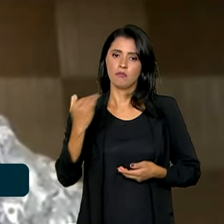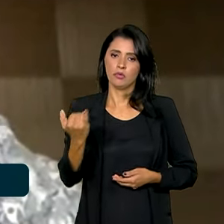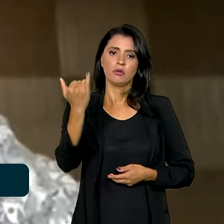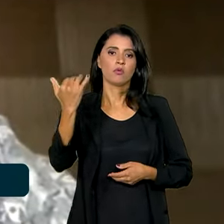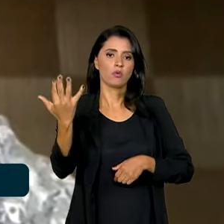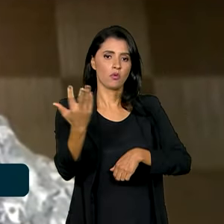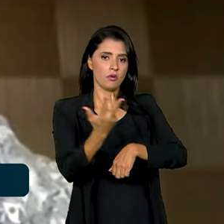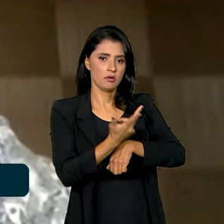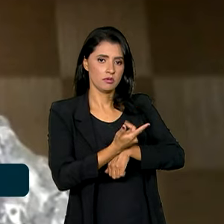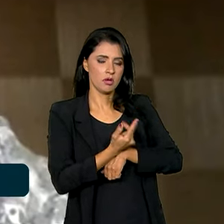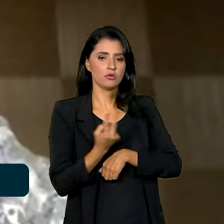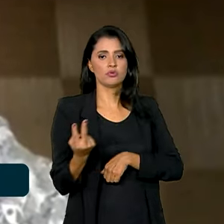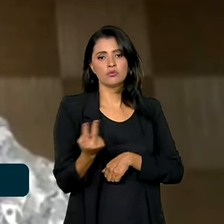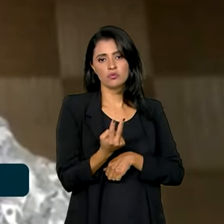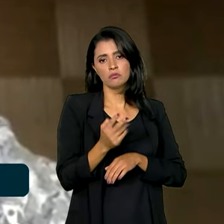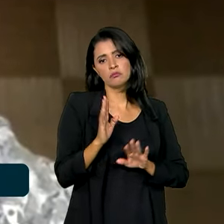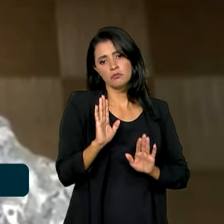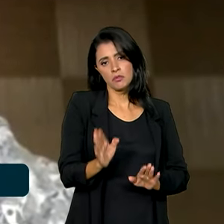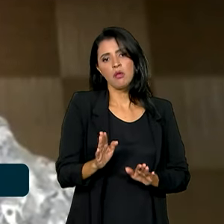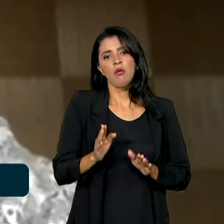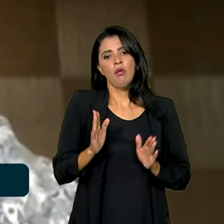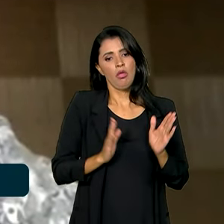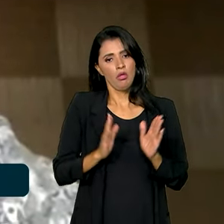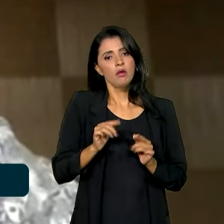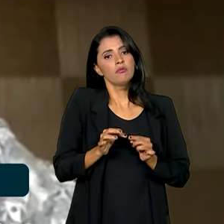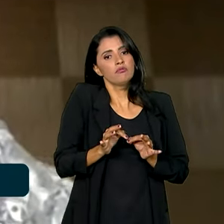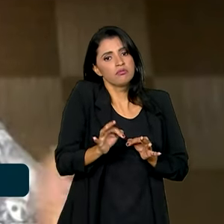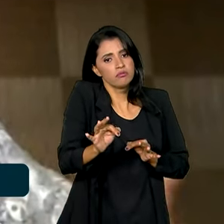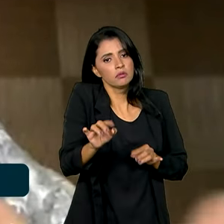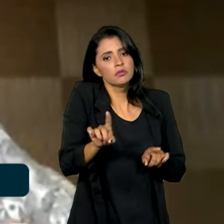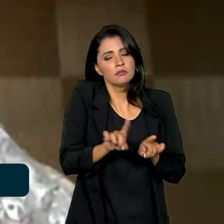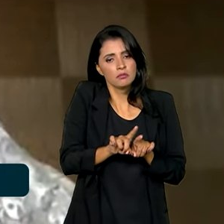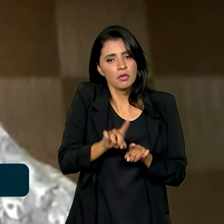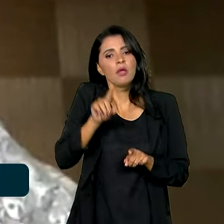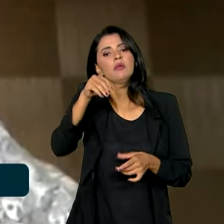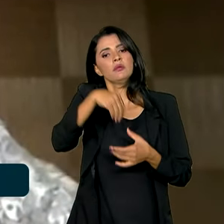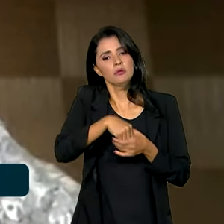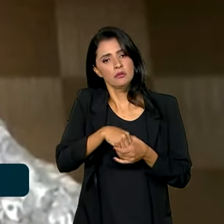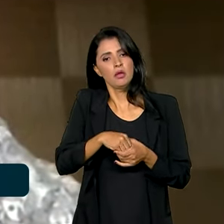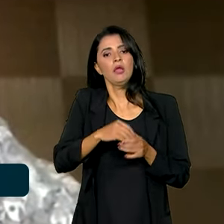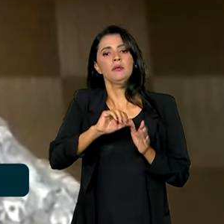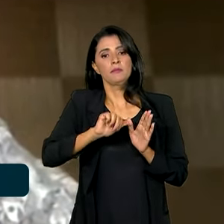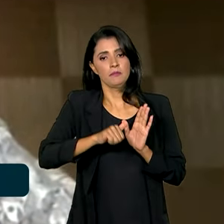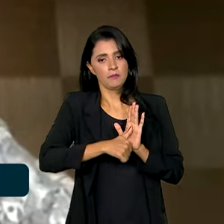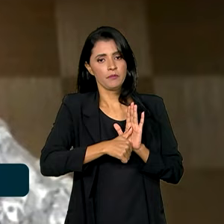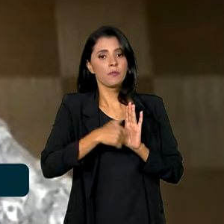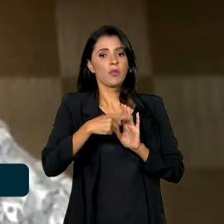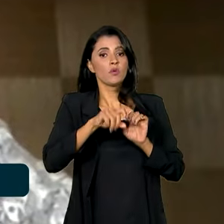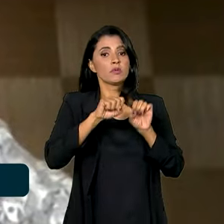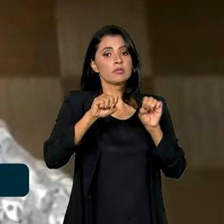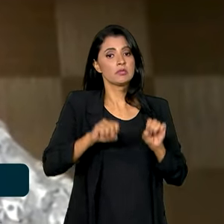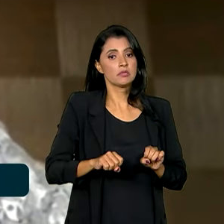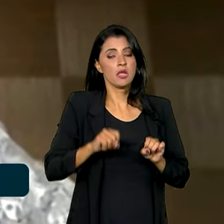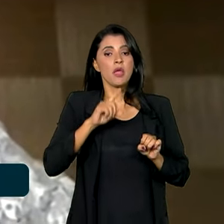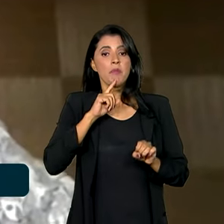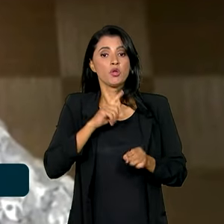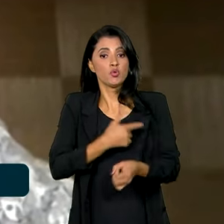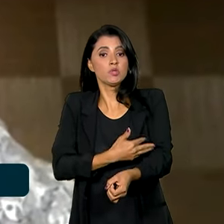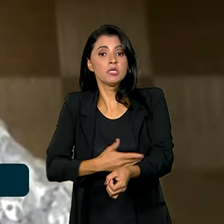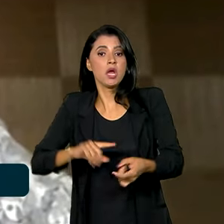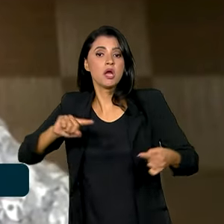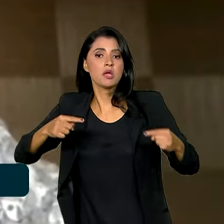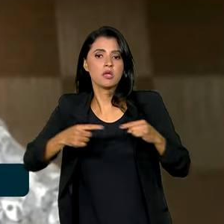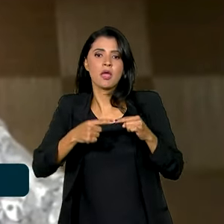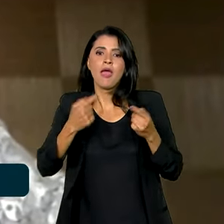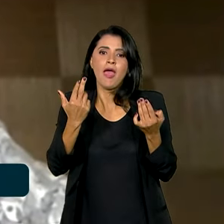do enxerto e do paciente a curto e longo prazo. Então, isso entra a identidade do sistema sanguíneo, é como uma